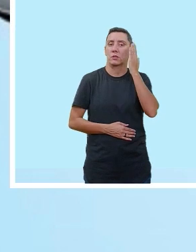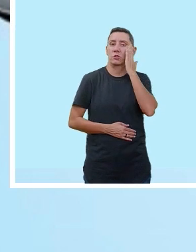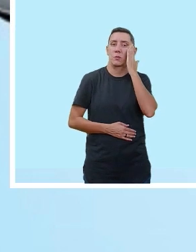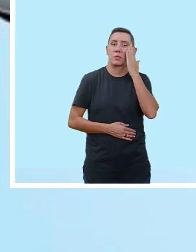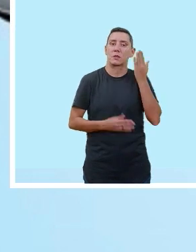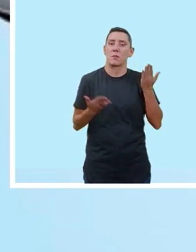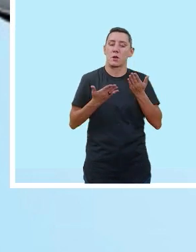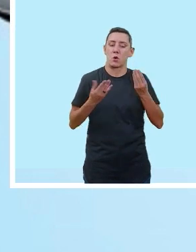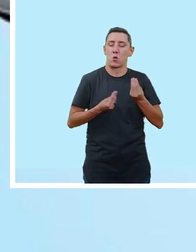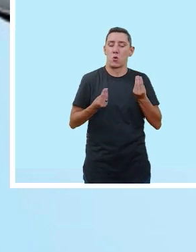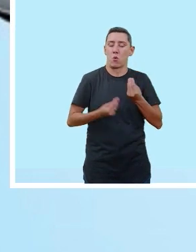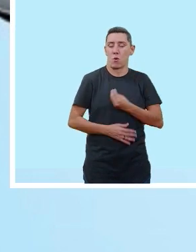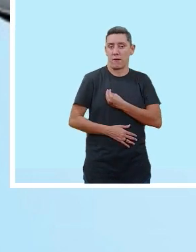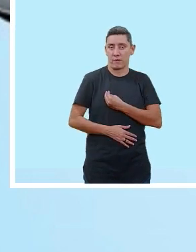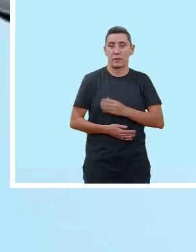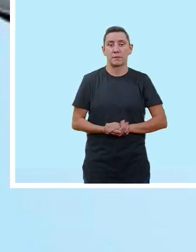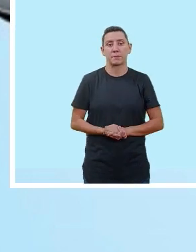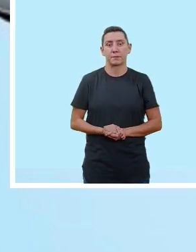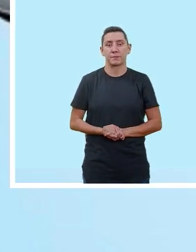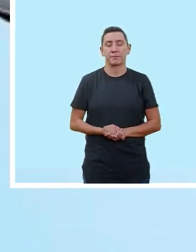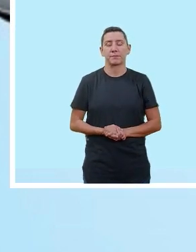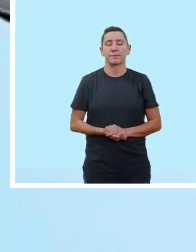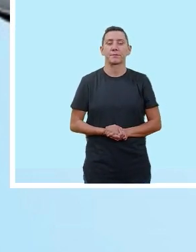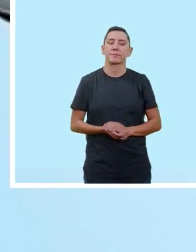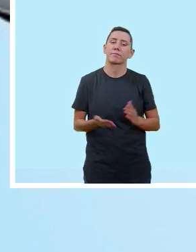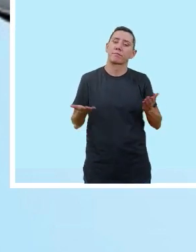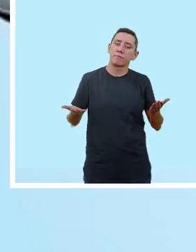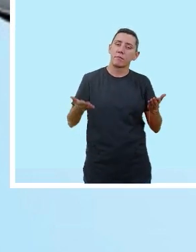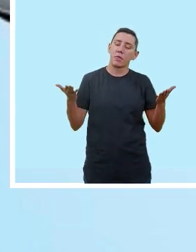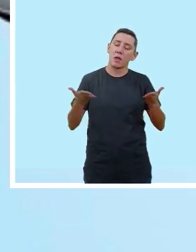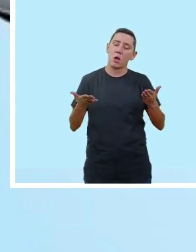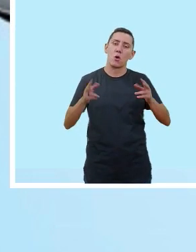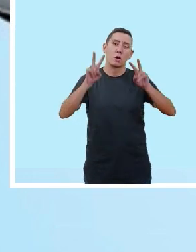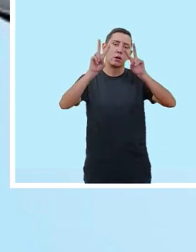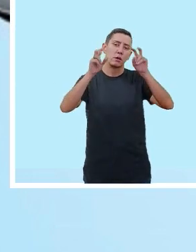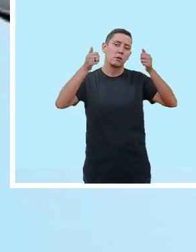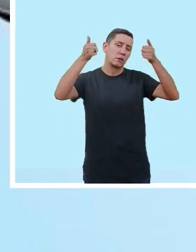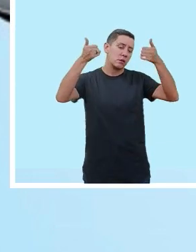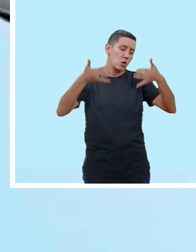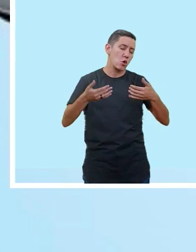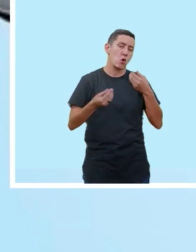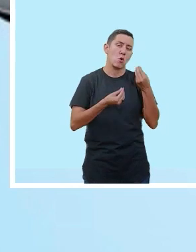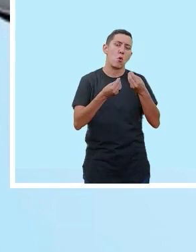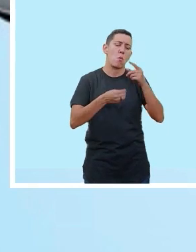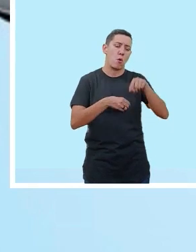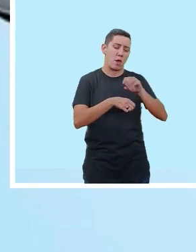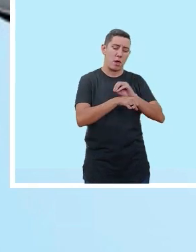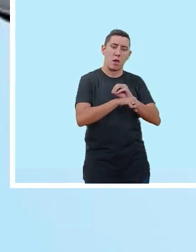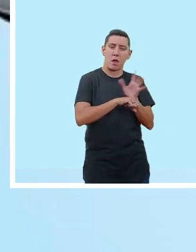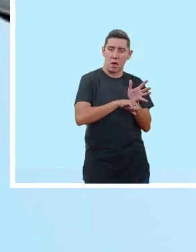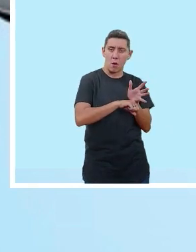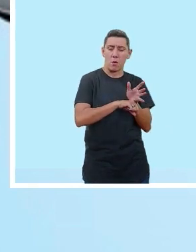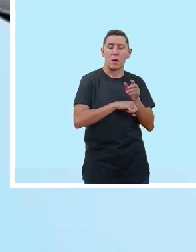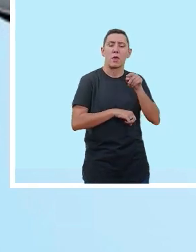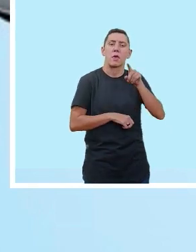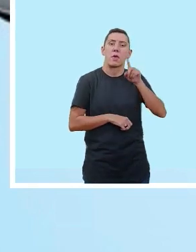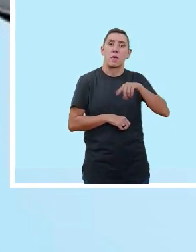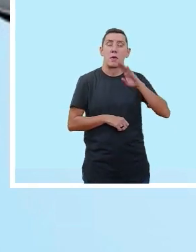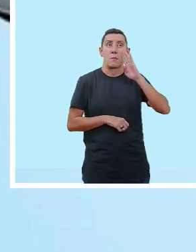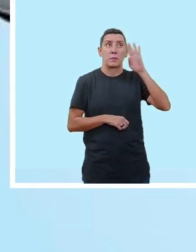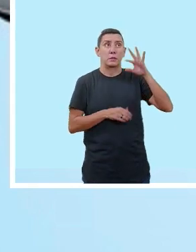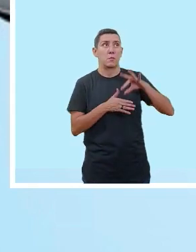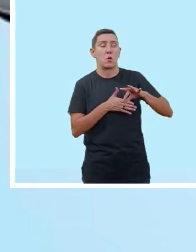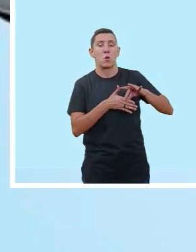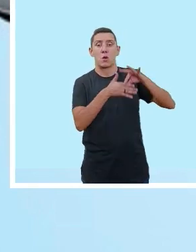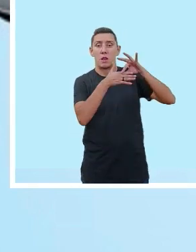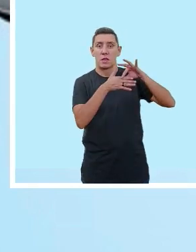atividade atual. Então, vamos começar falando um pouquinho sobre a Huawei, tá? A Huawei é um líder global no